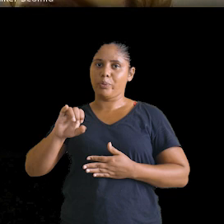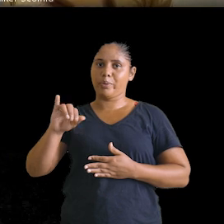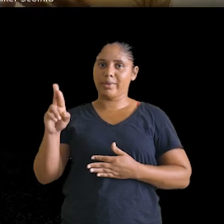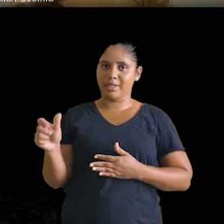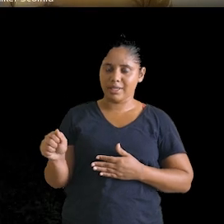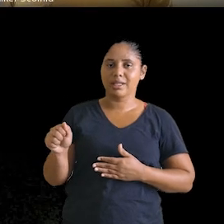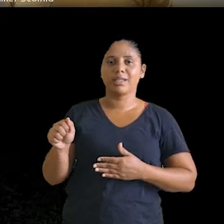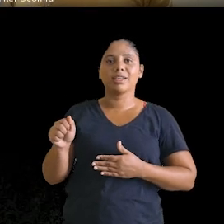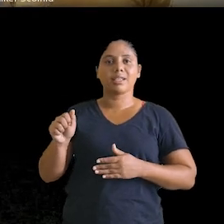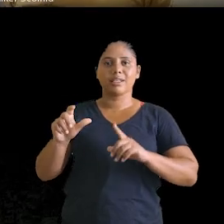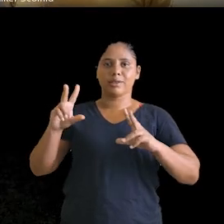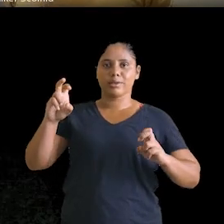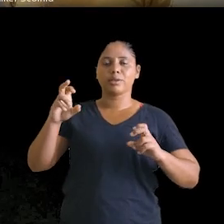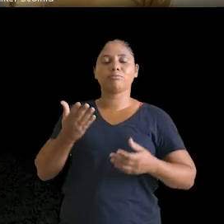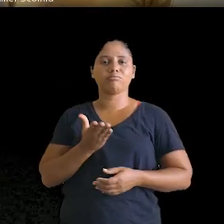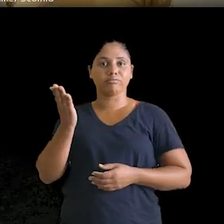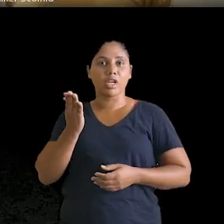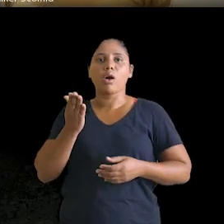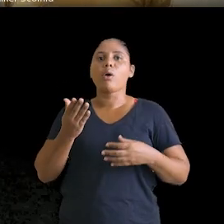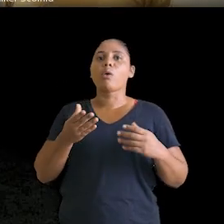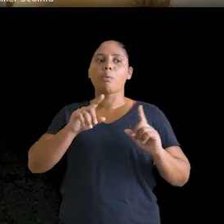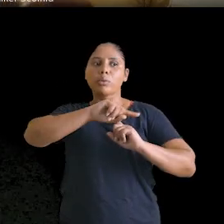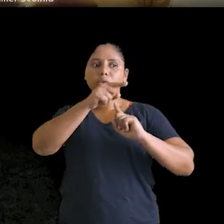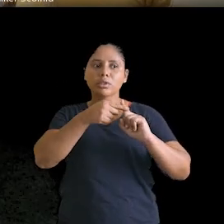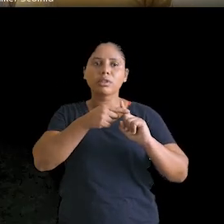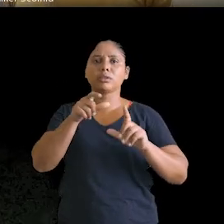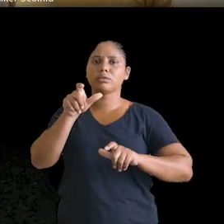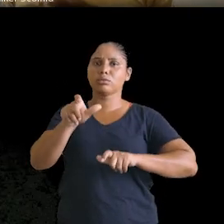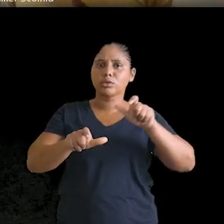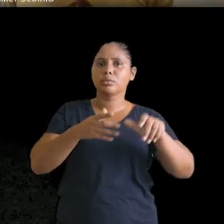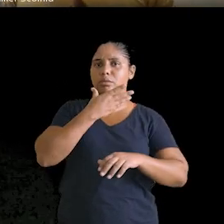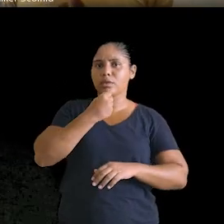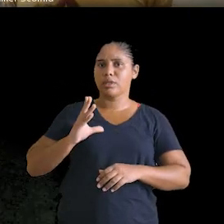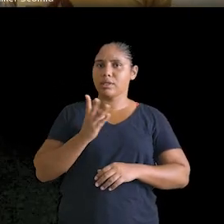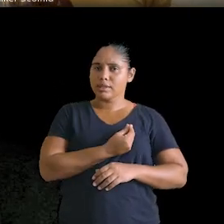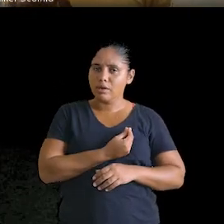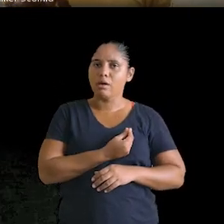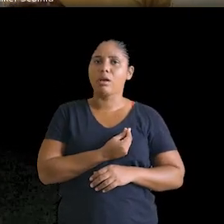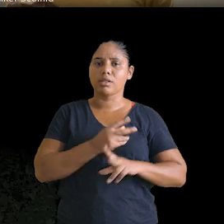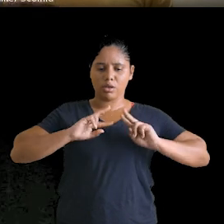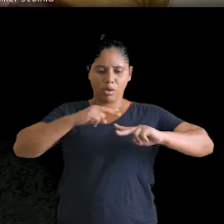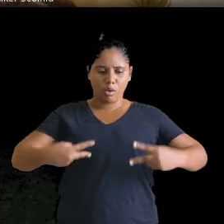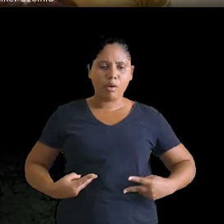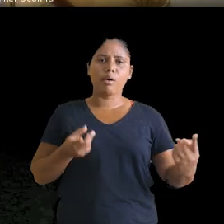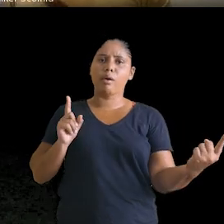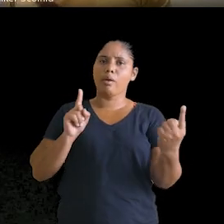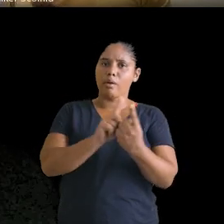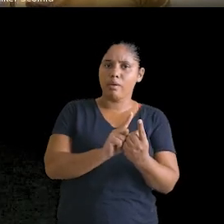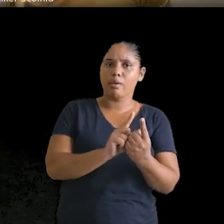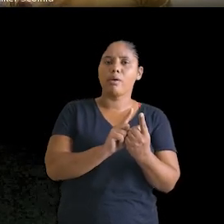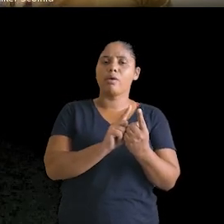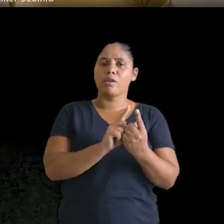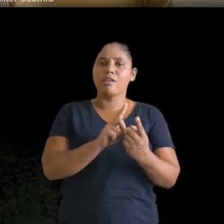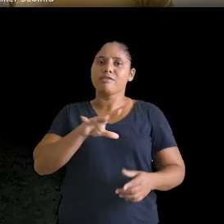a gestação de pessoas transmasculinas deve ser acompanhada de forma ampla, humanizada e bem orientada, como interromper a hormonização de homens